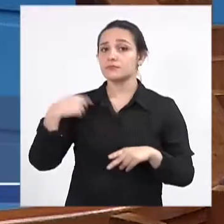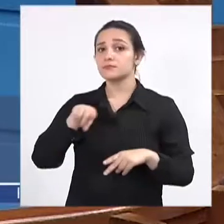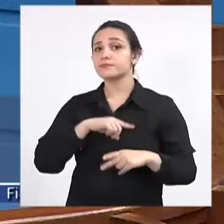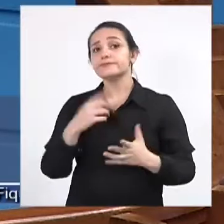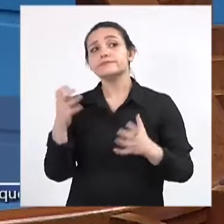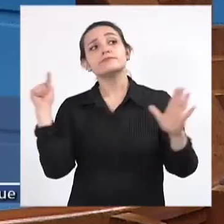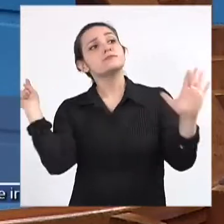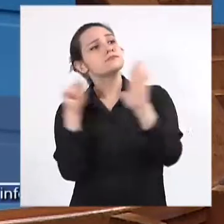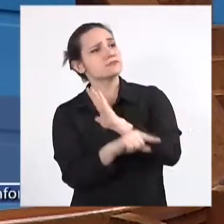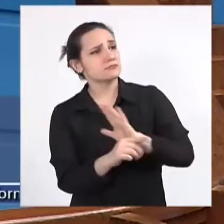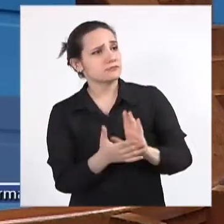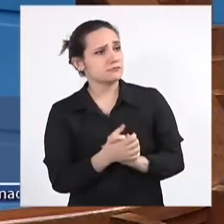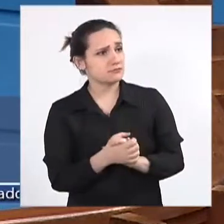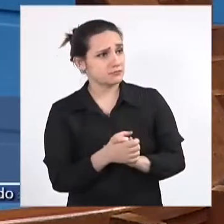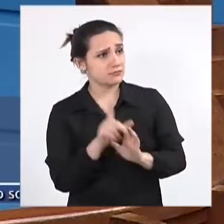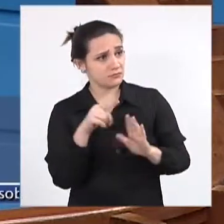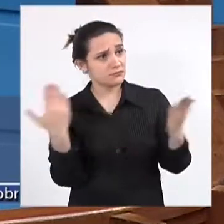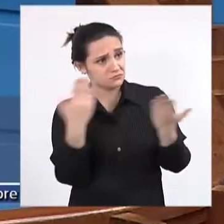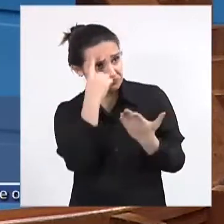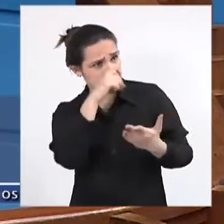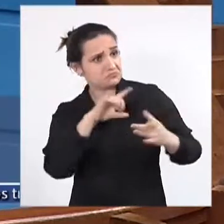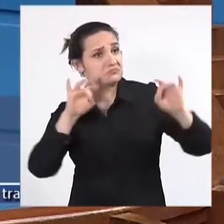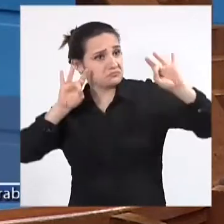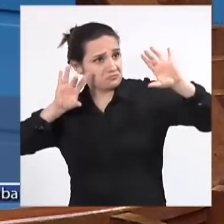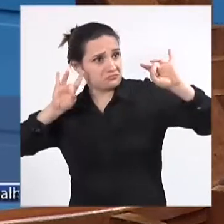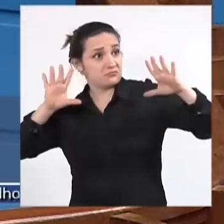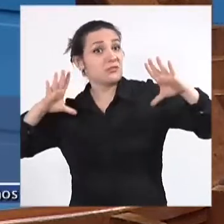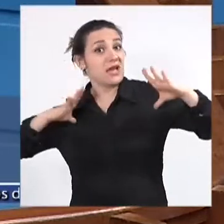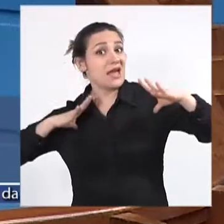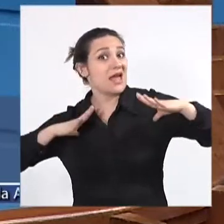se há motivos para comemorar hoje o Dia do Idoso.